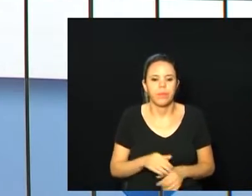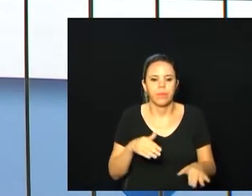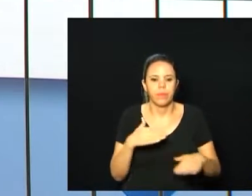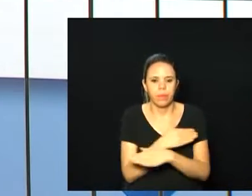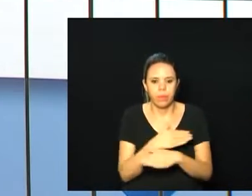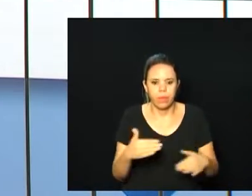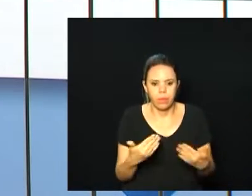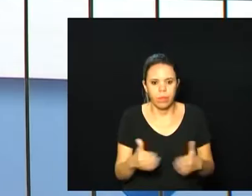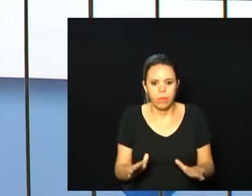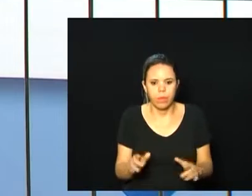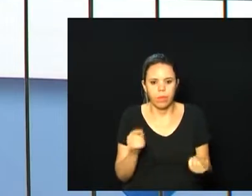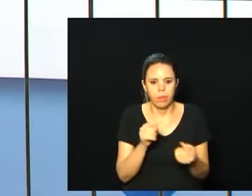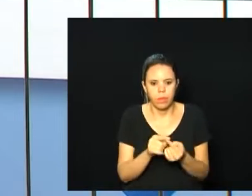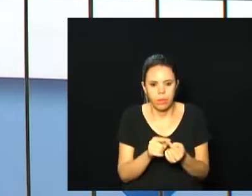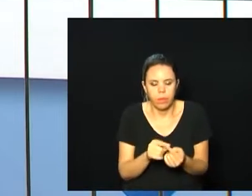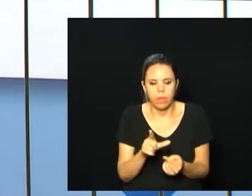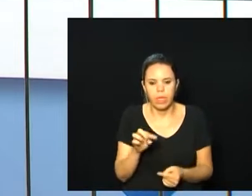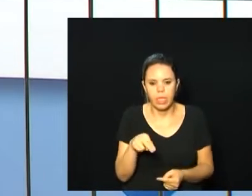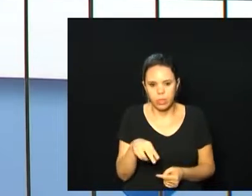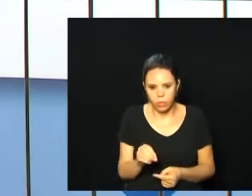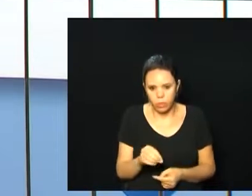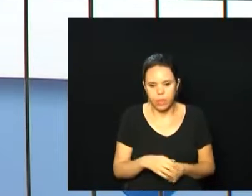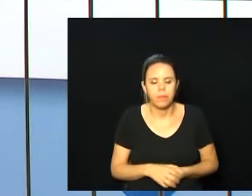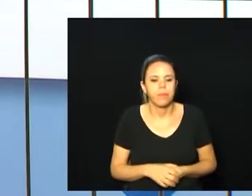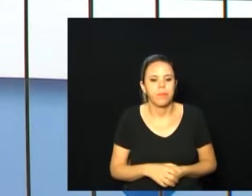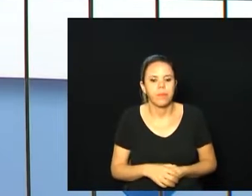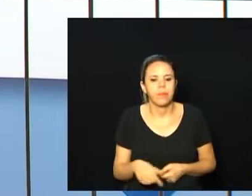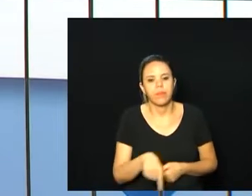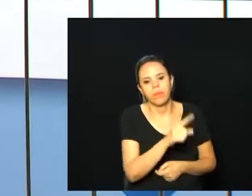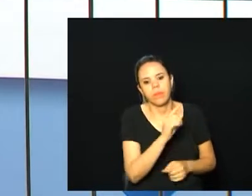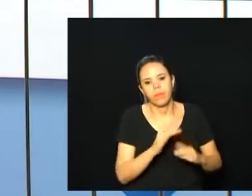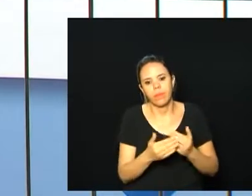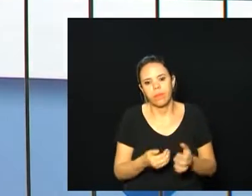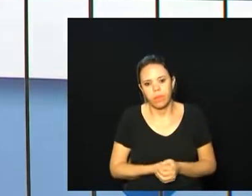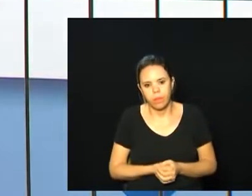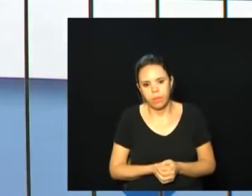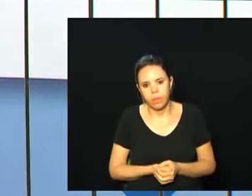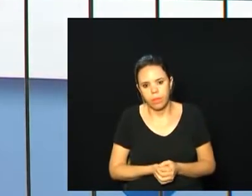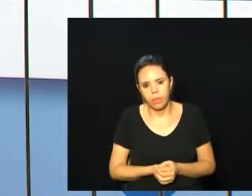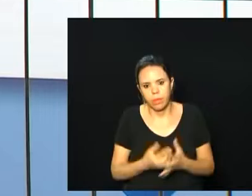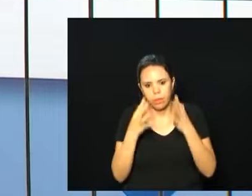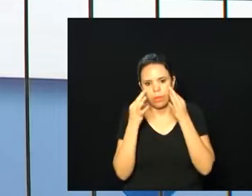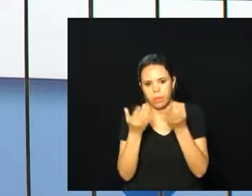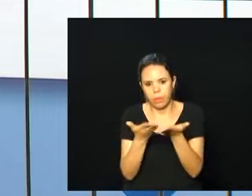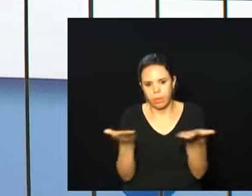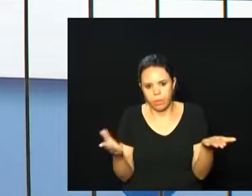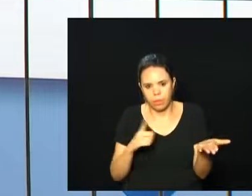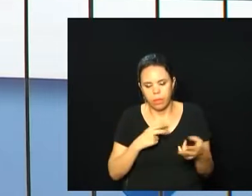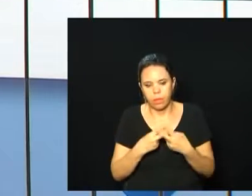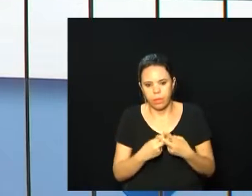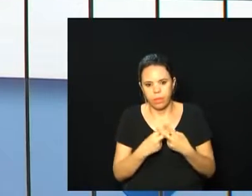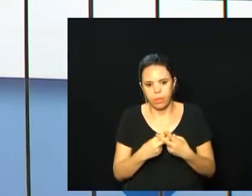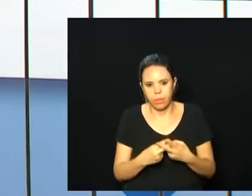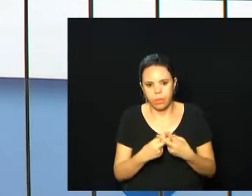vai fluir em direção a Latino Coelho para quem vai para esses bairros. Então, atenção para você, tenha